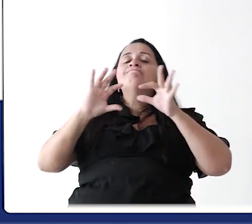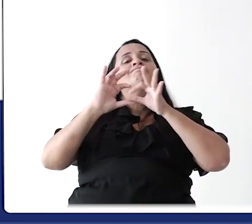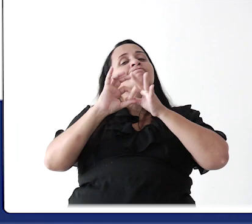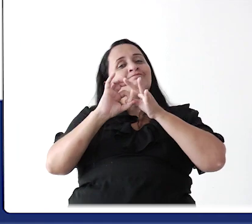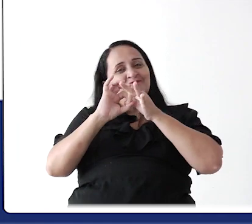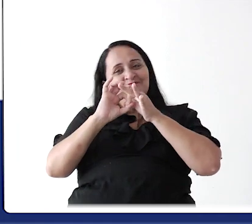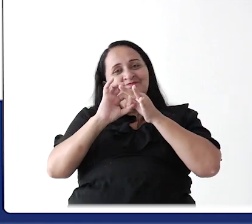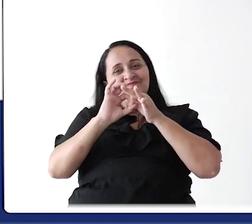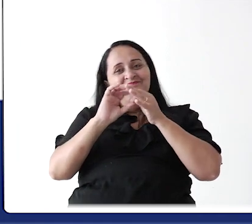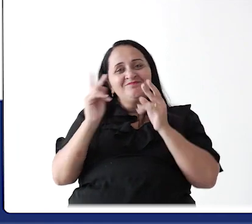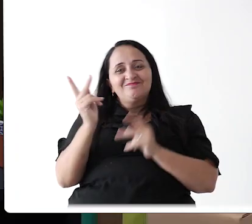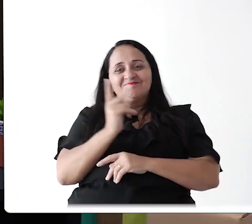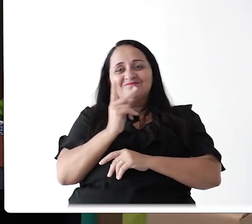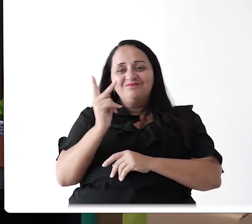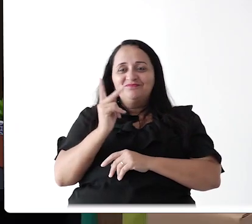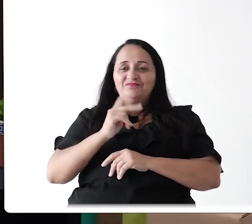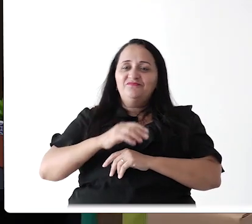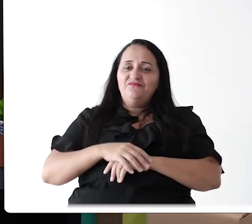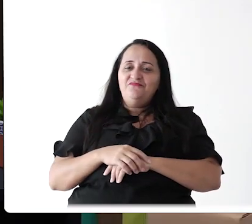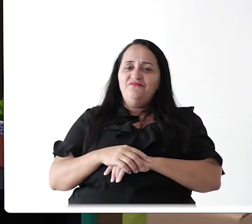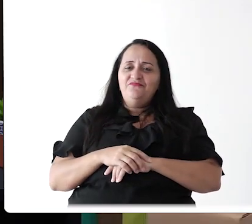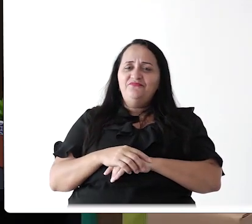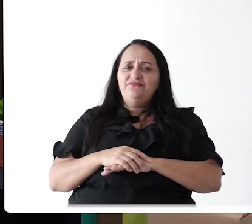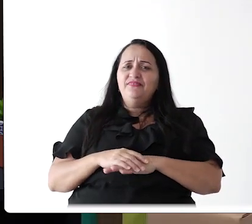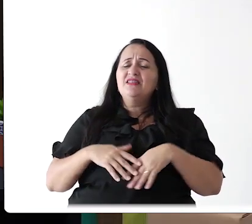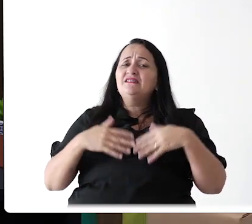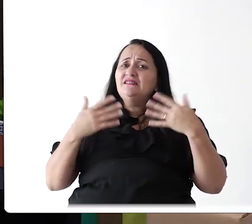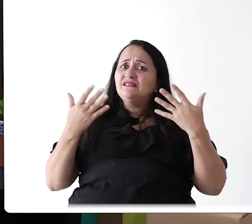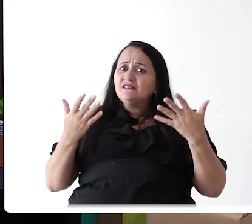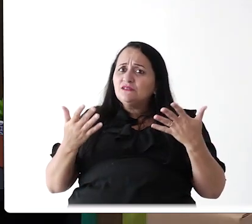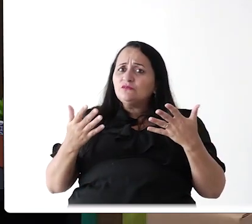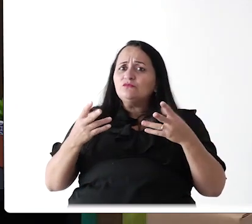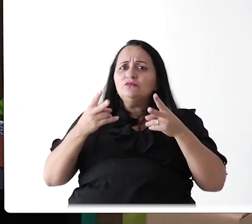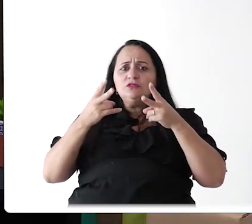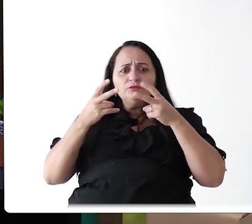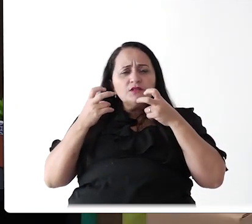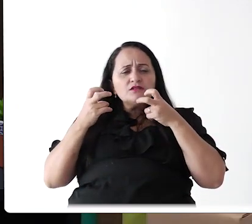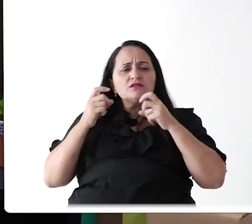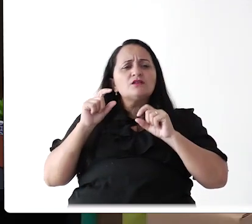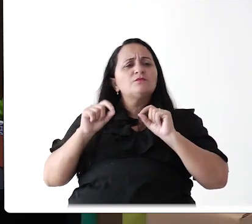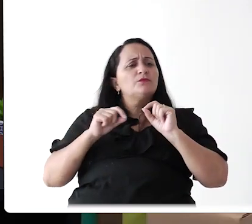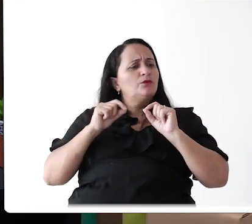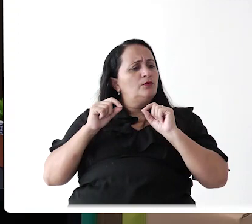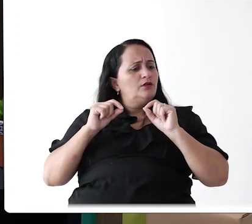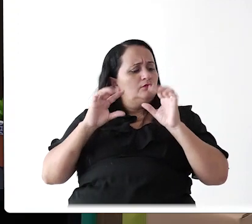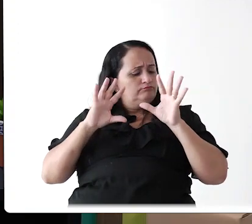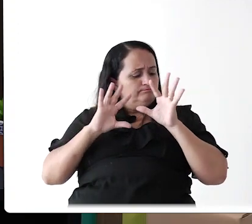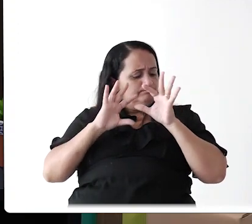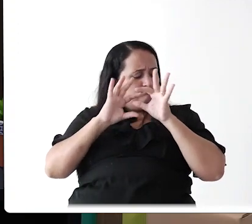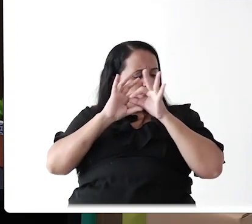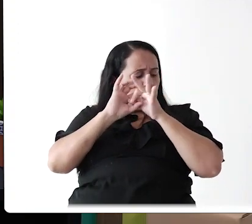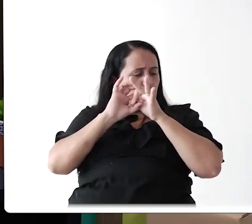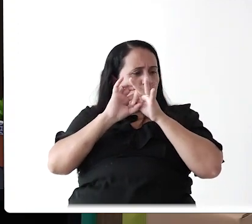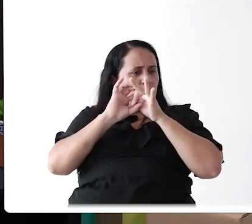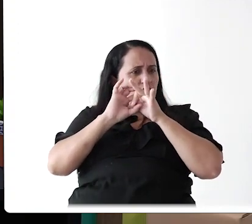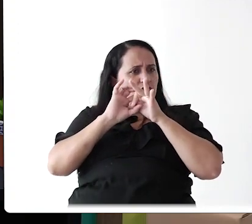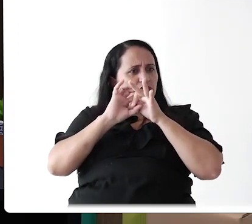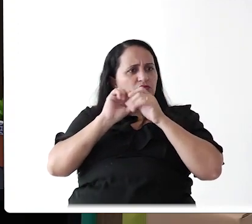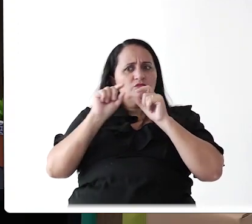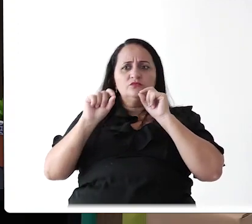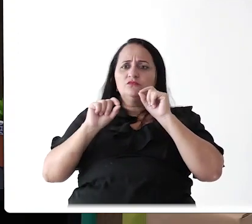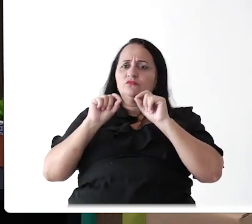relação entre elas. Pois bem, alunos, a gente viu que esses conjuntivos, né, esses conectivos